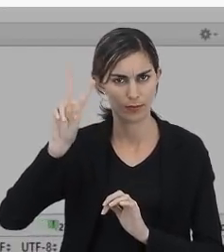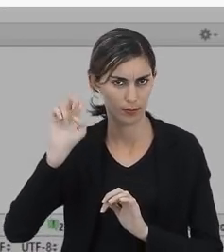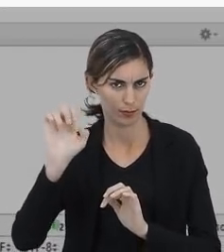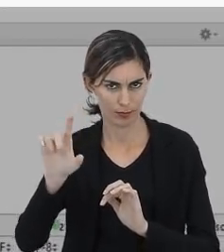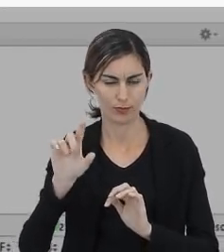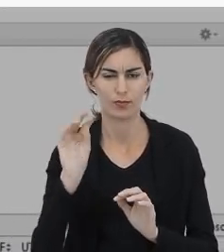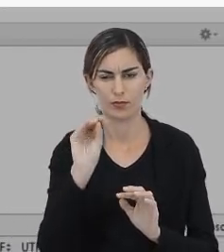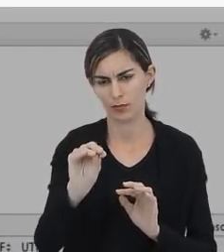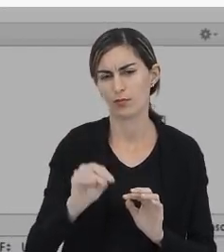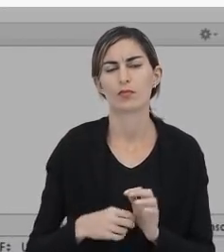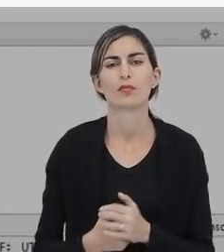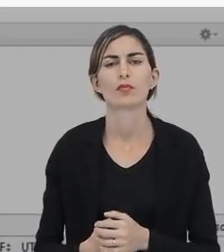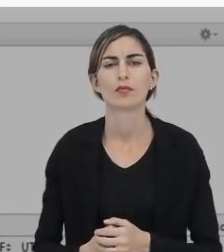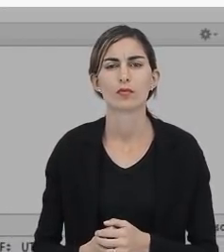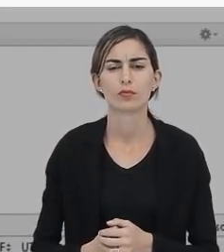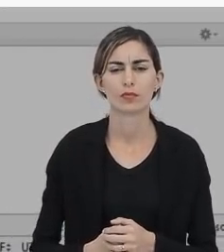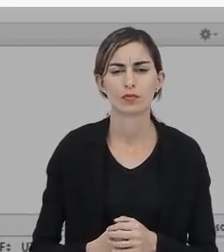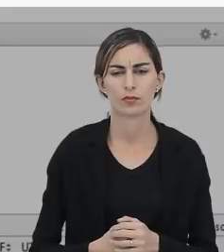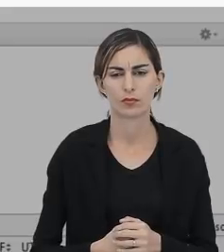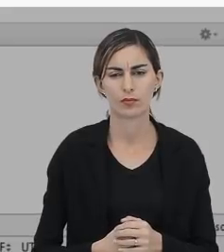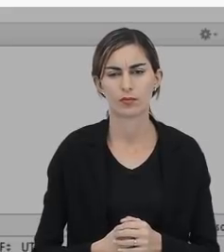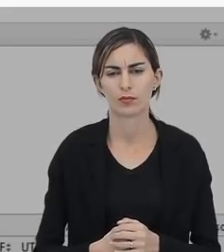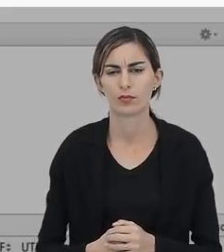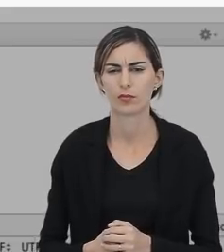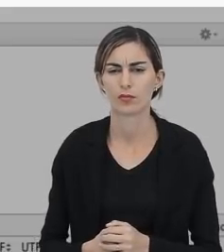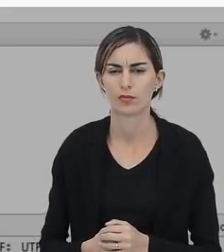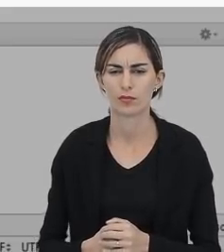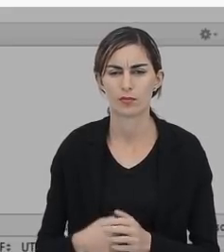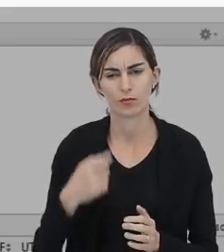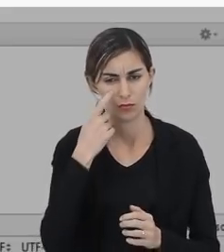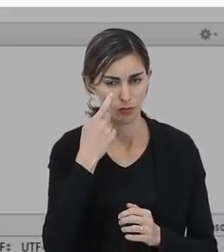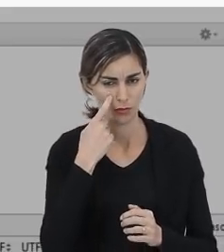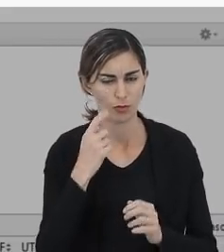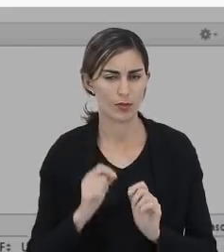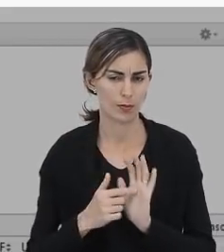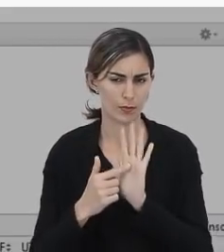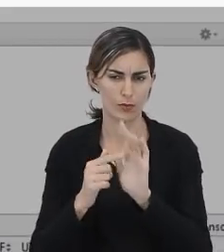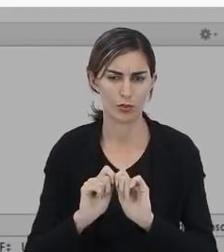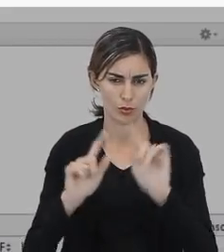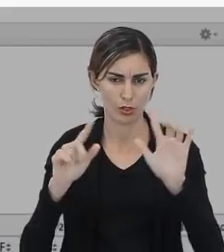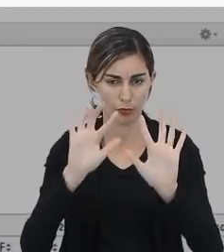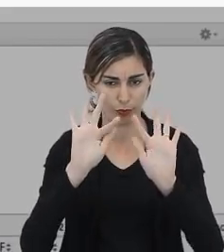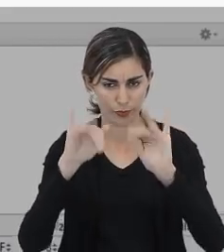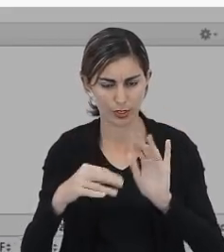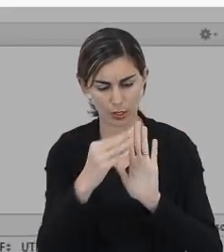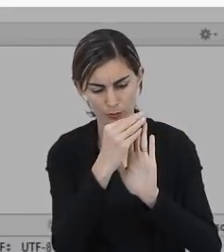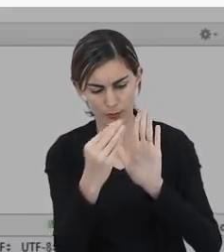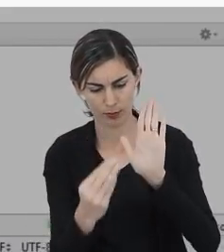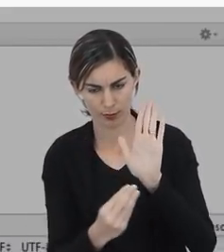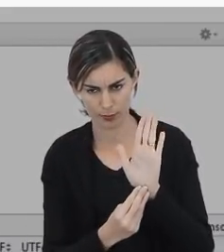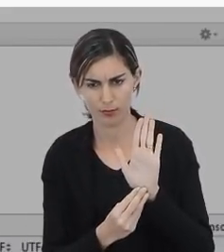certo? E vou colocar aqui, vou deixar para ele exibir no